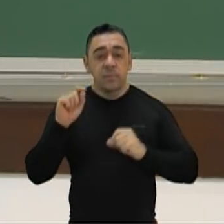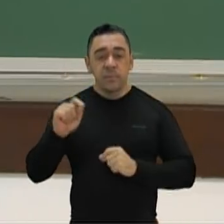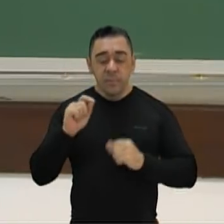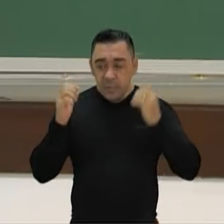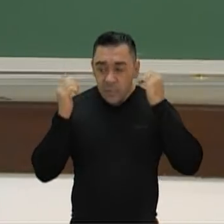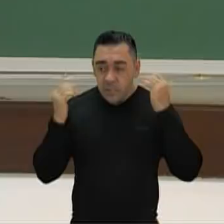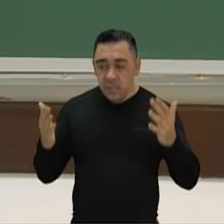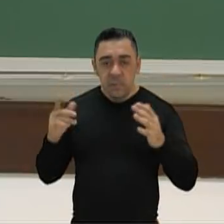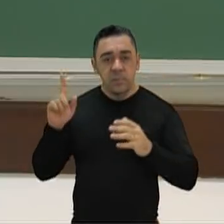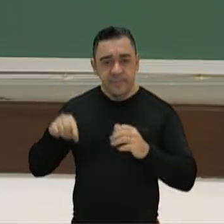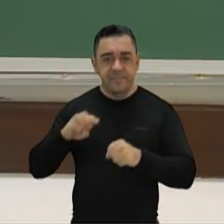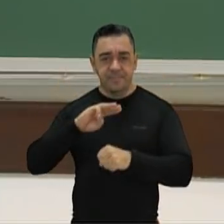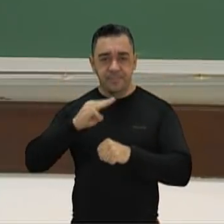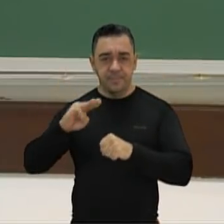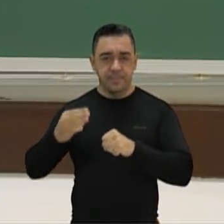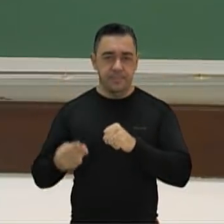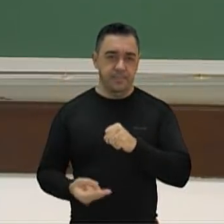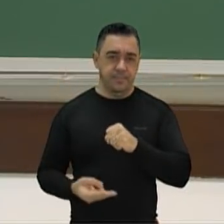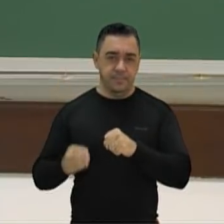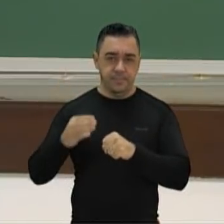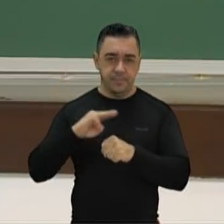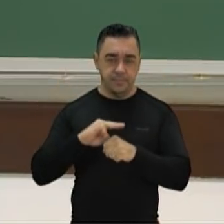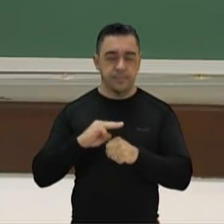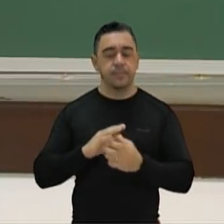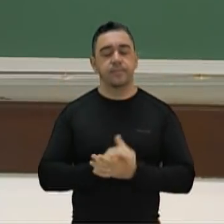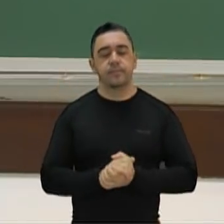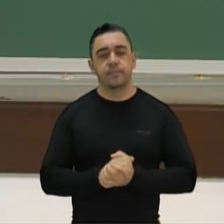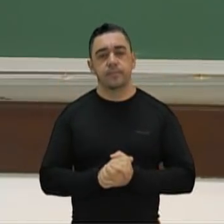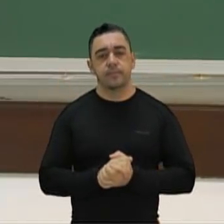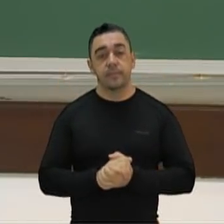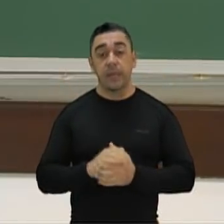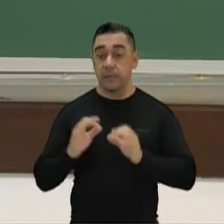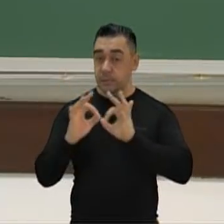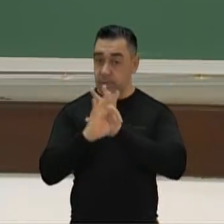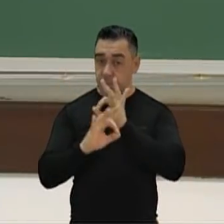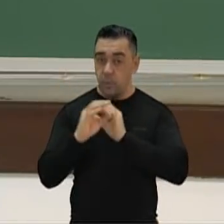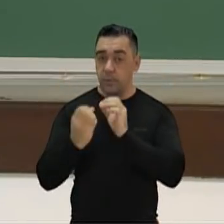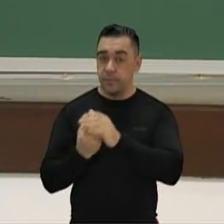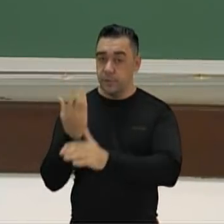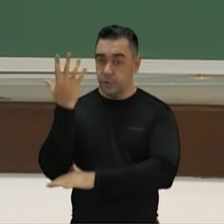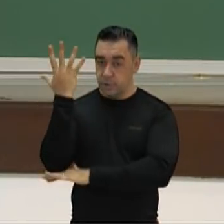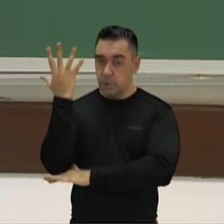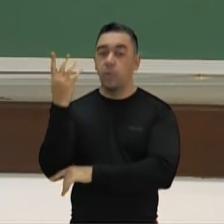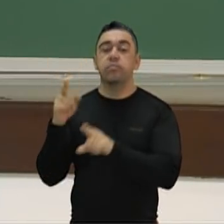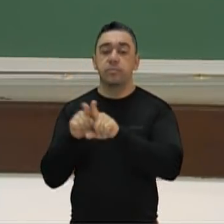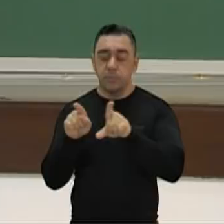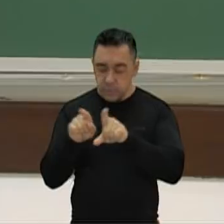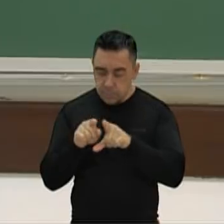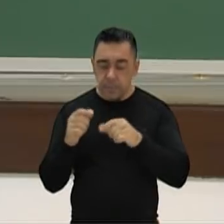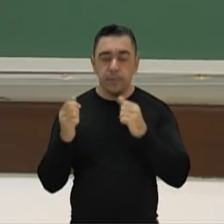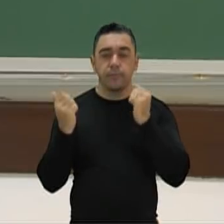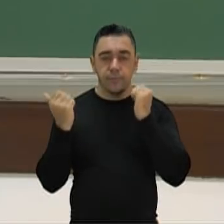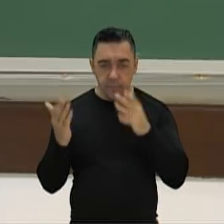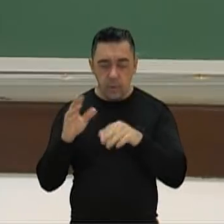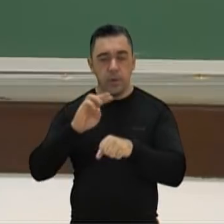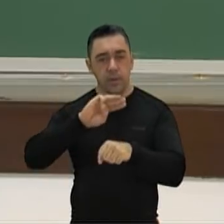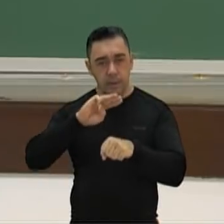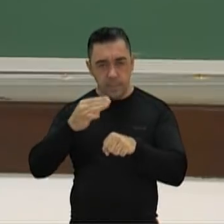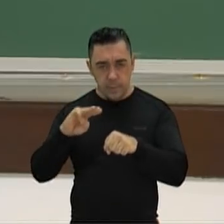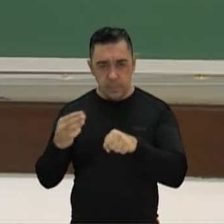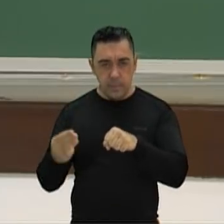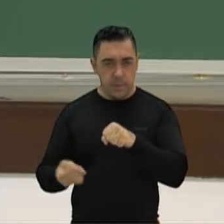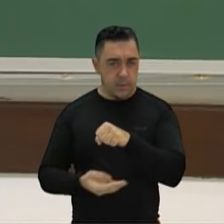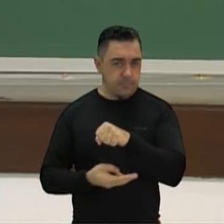externa da célula. E na célula eucarionte vegetal, também ela é a estrutura que vem depois